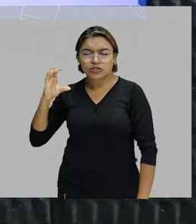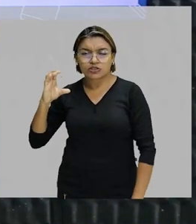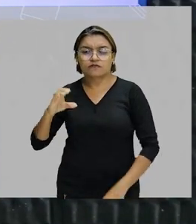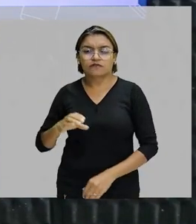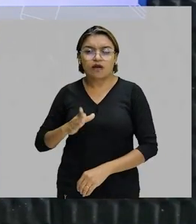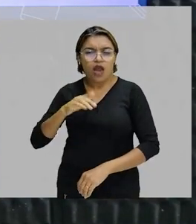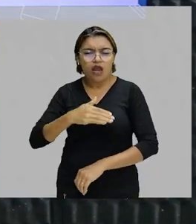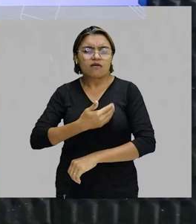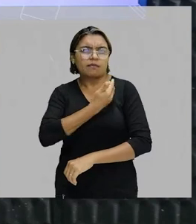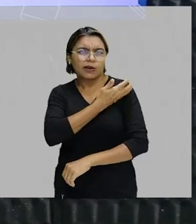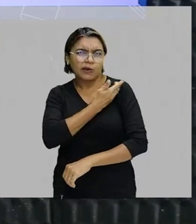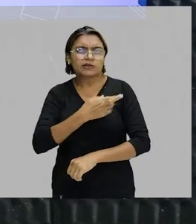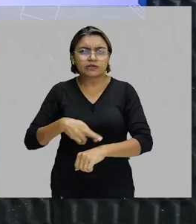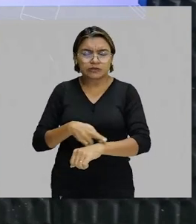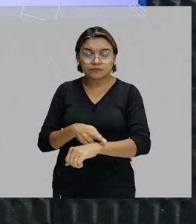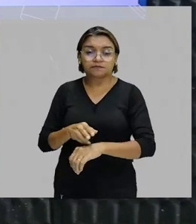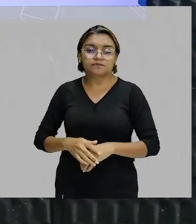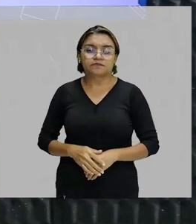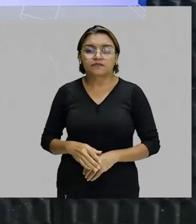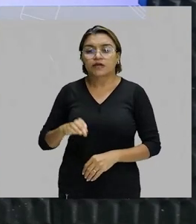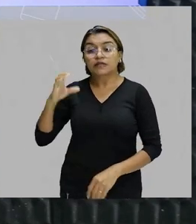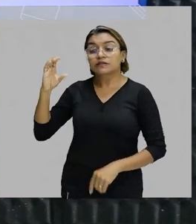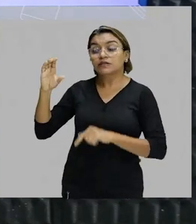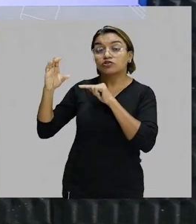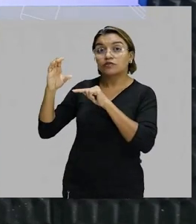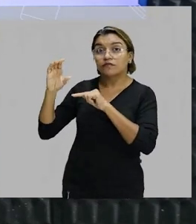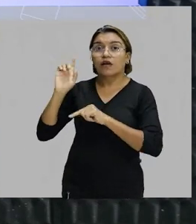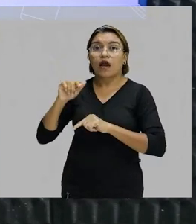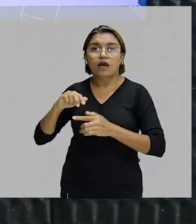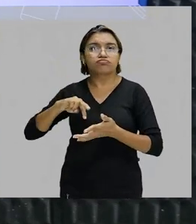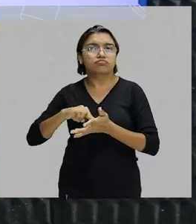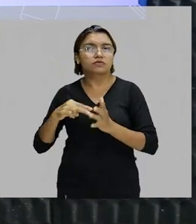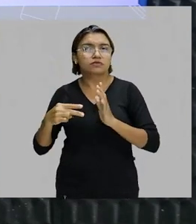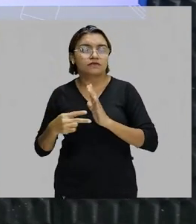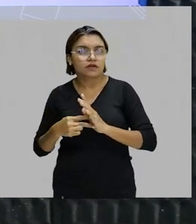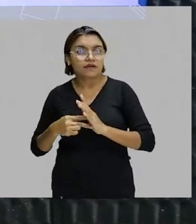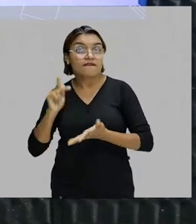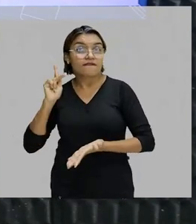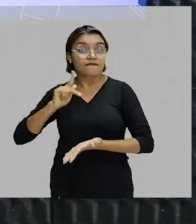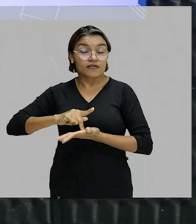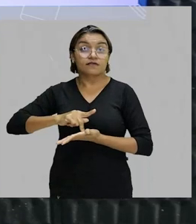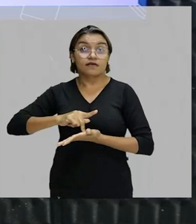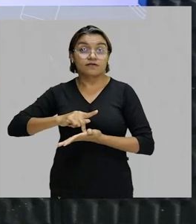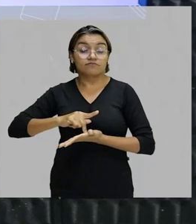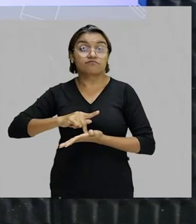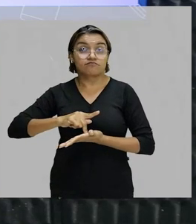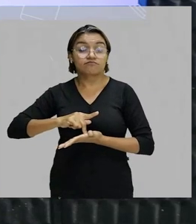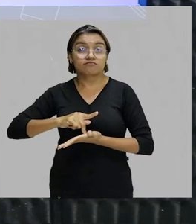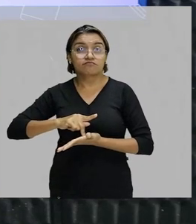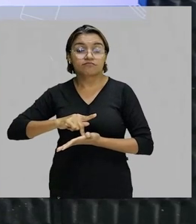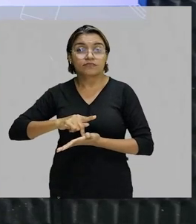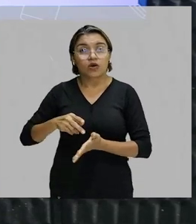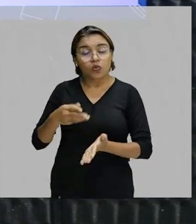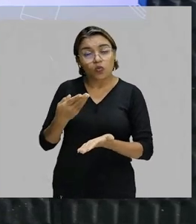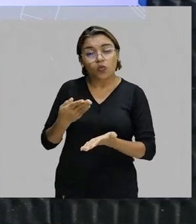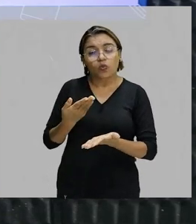preconceito racial e tudo mais científico é aquilo que de certa maneira é validado é legitimado pelo estudo